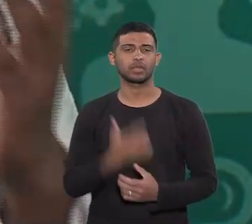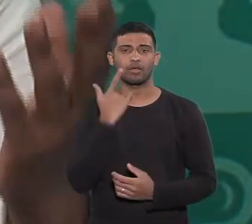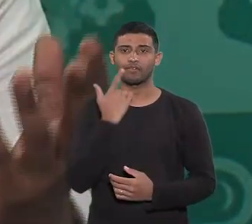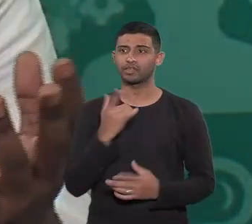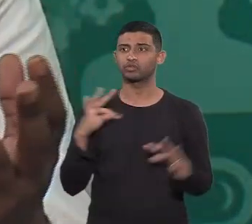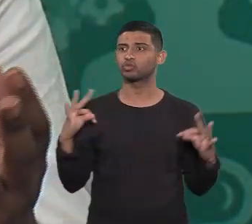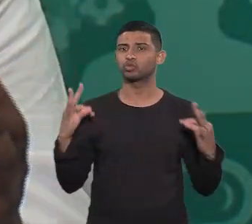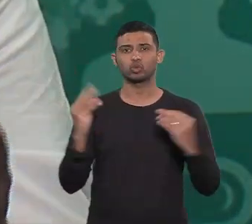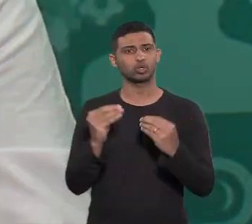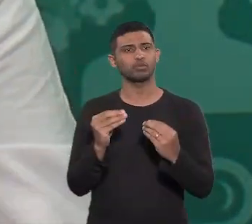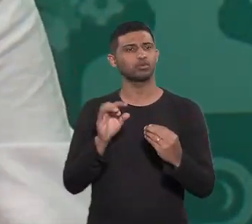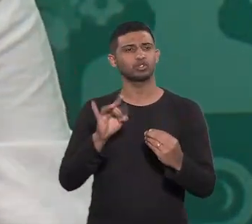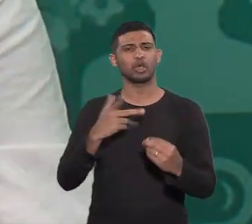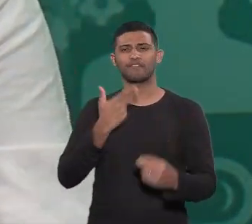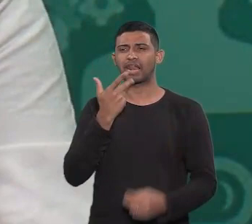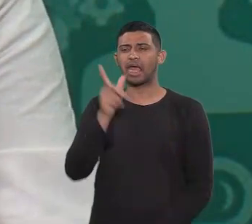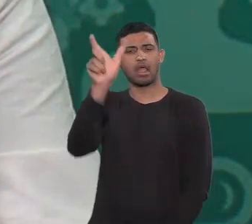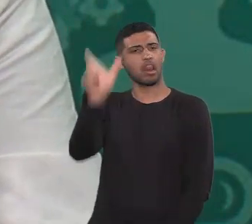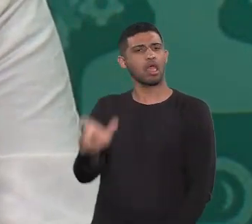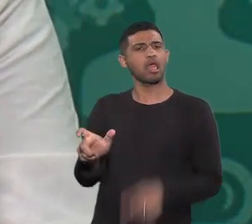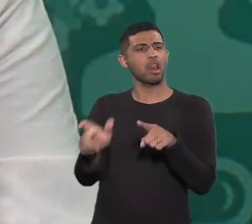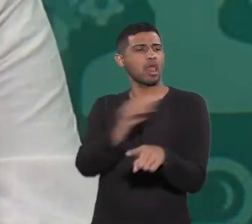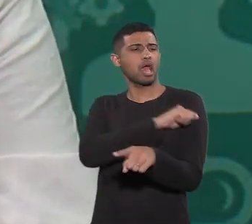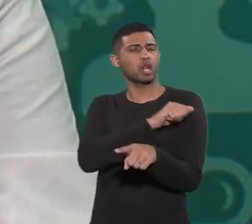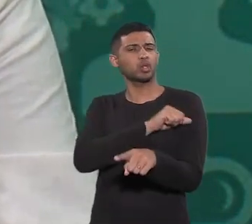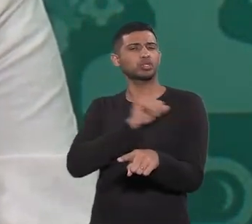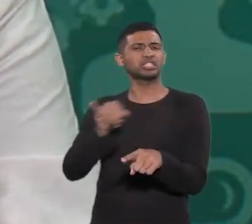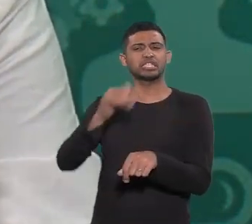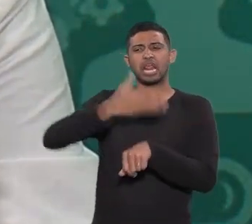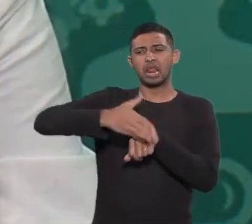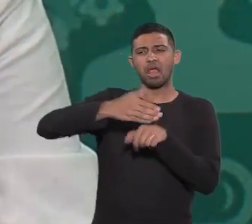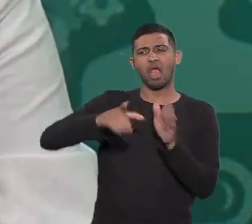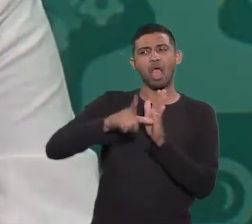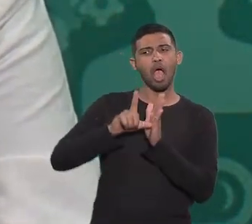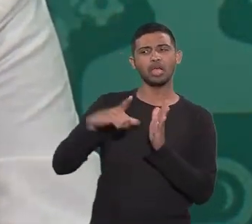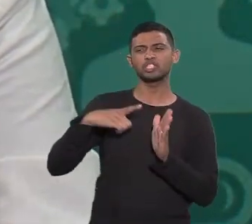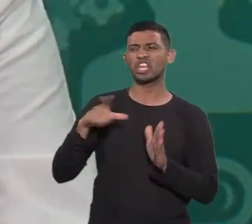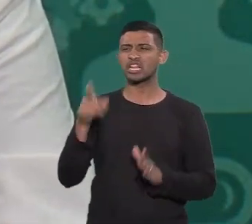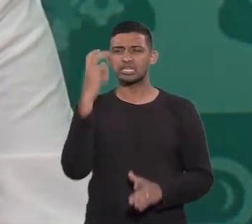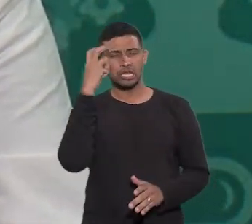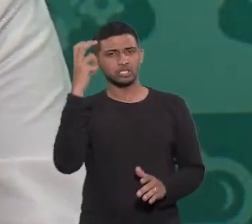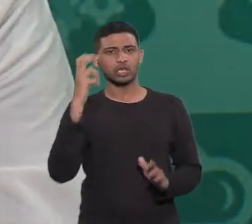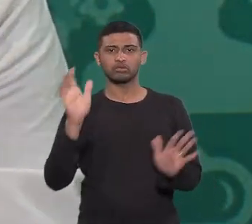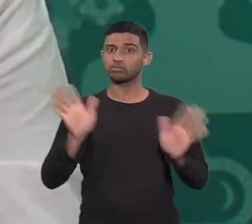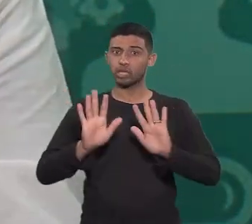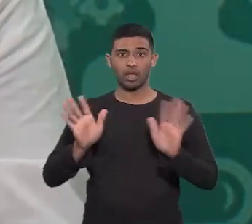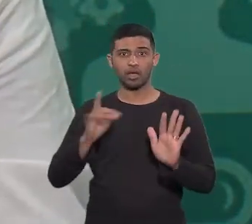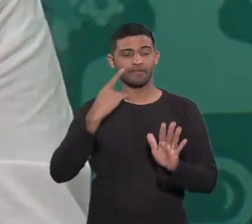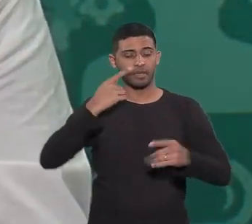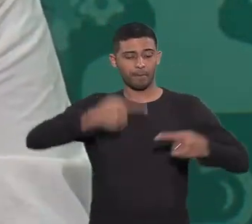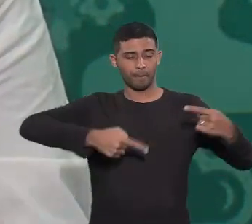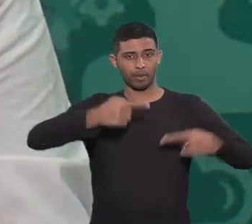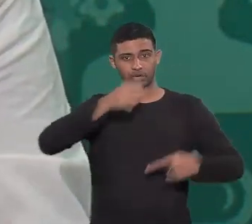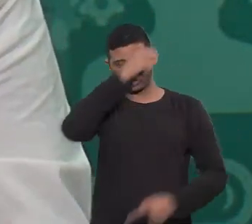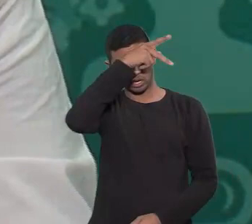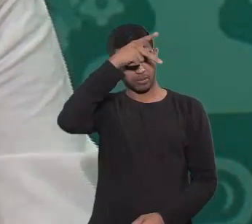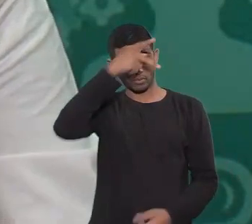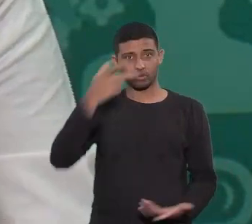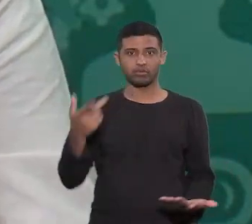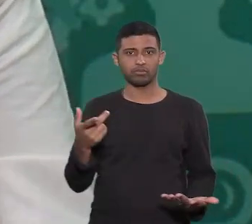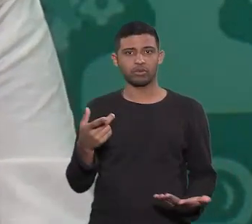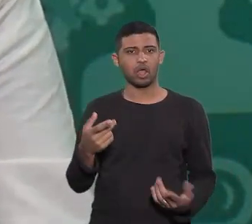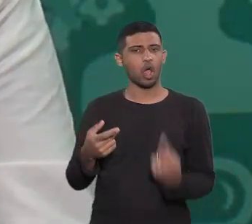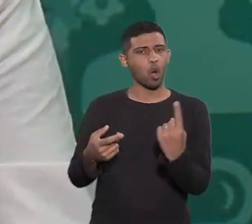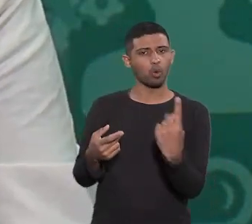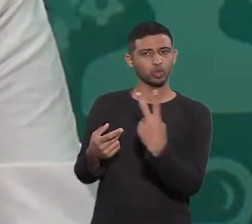um todo, sabe? Não é uma questão daquele aluno, se ele se preparou, se ele é inteligente, não é isso. Porque política pública você não faz